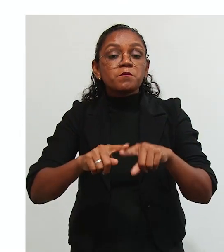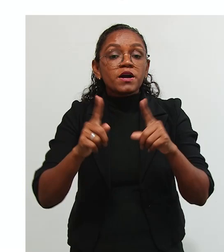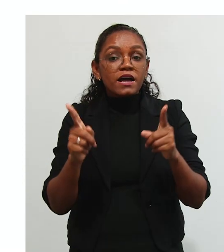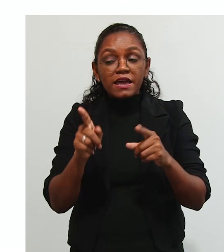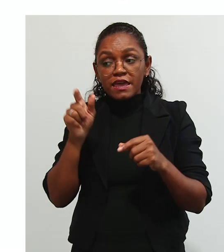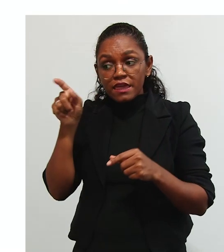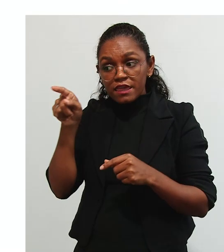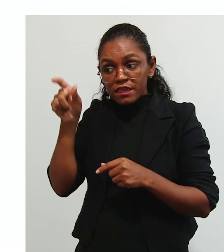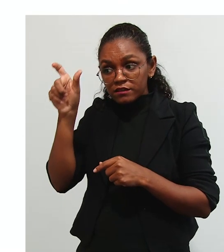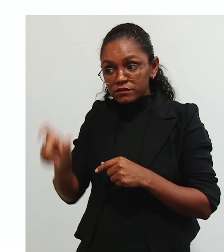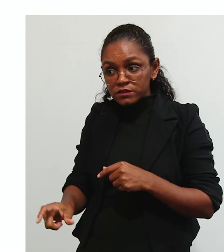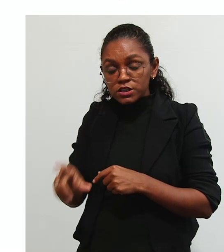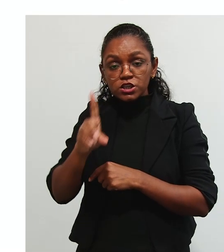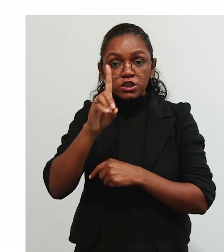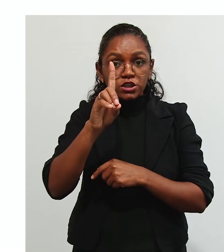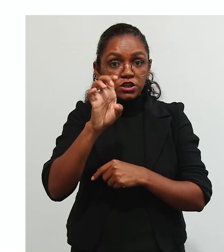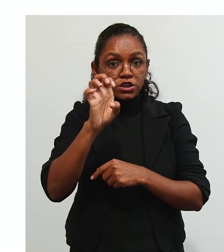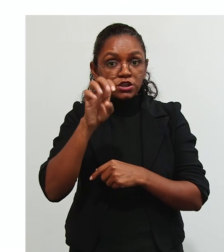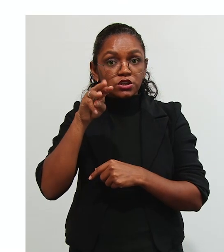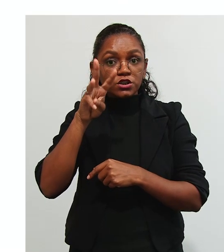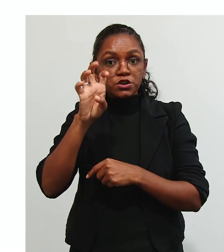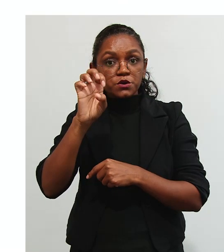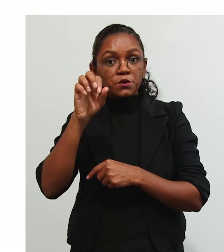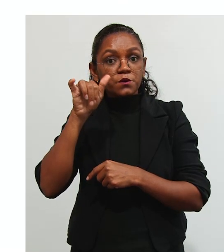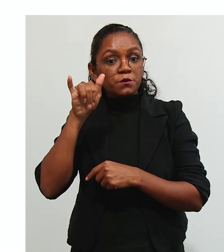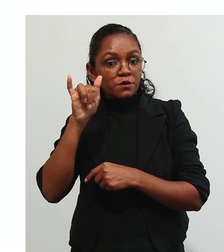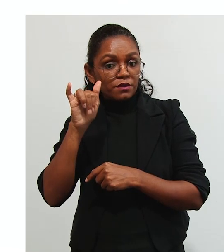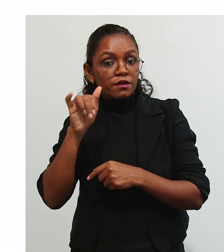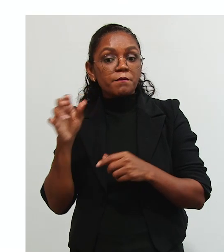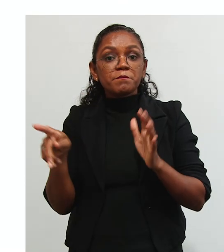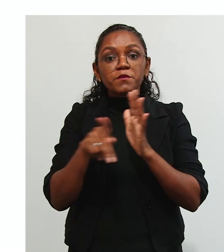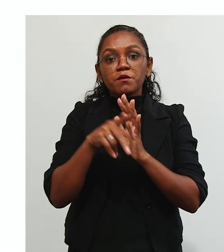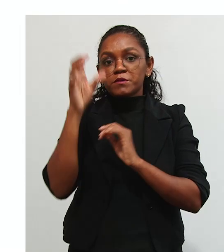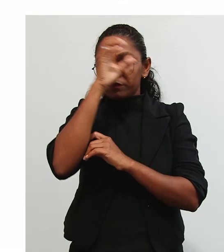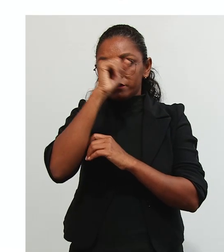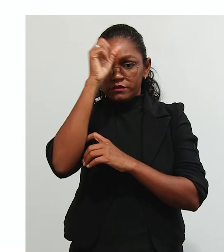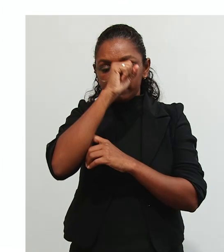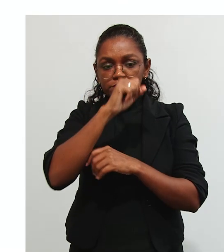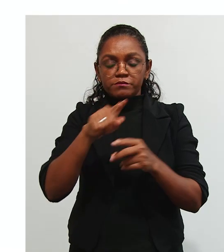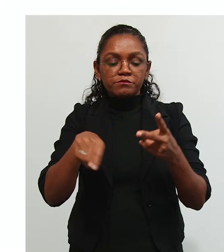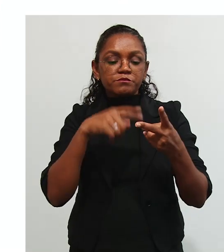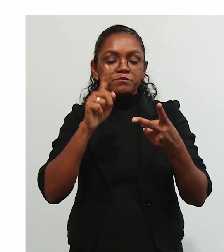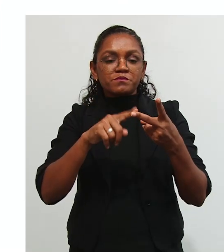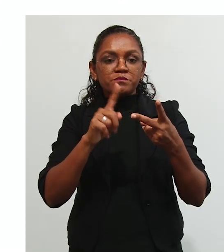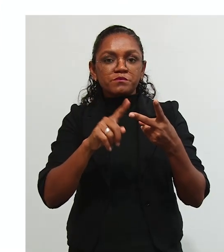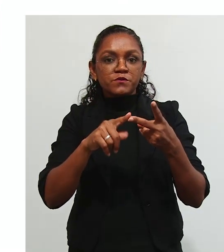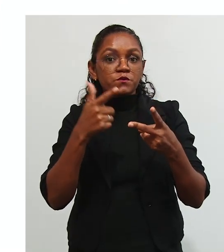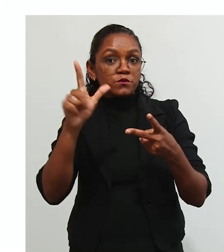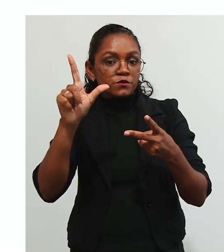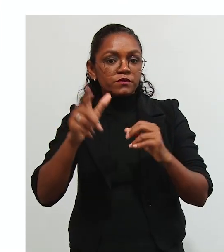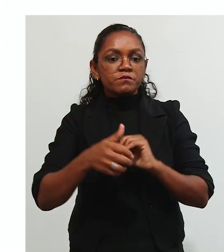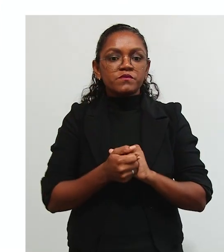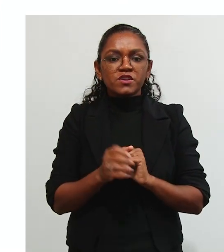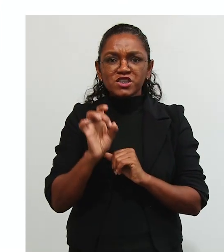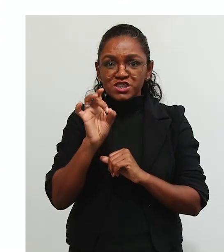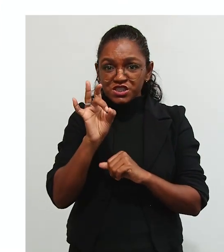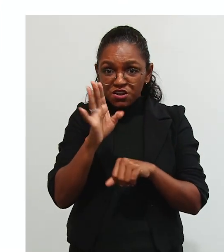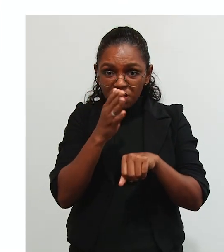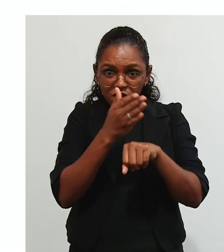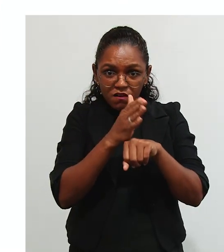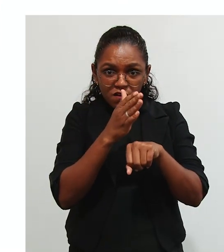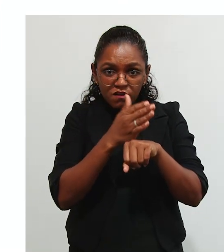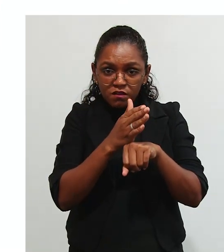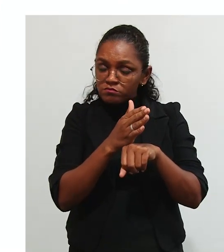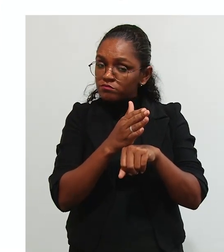Dewey considerava que esta é uma condição para a aprendizagem. Uma outra condição, não basta praticar. Se